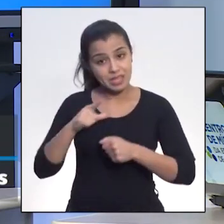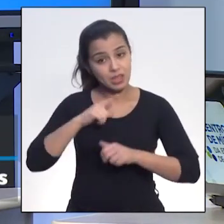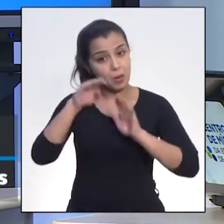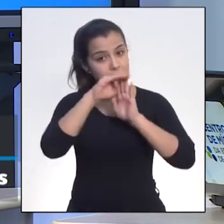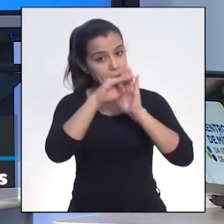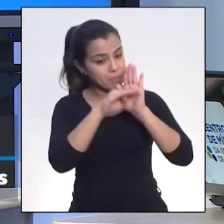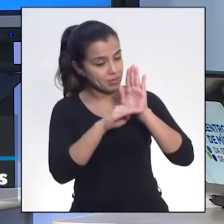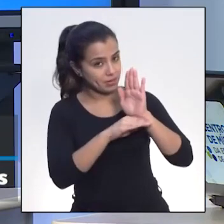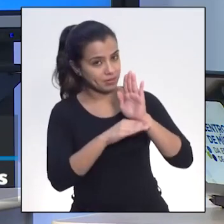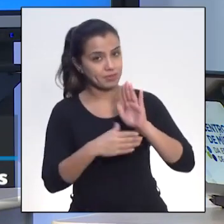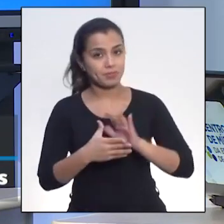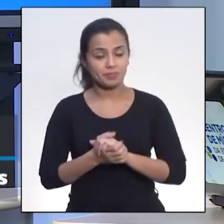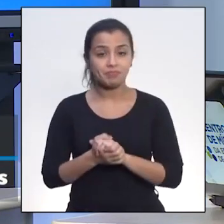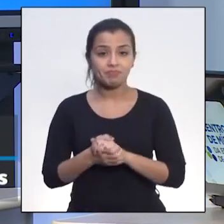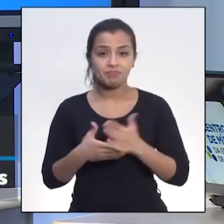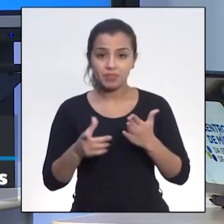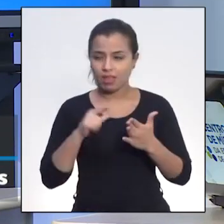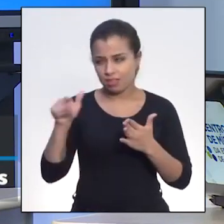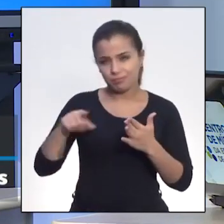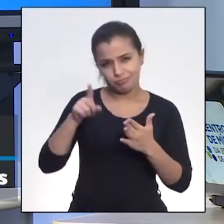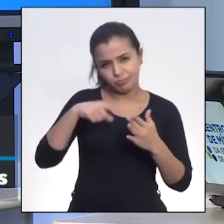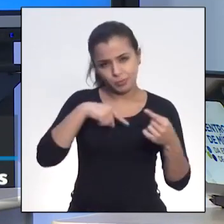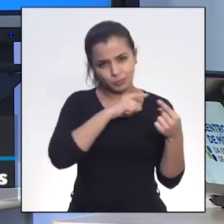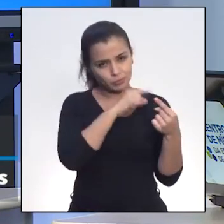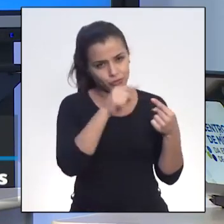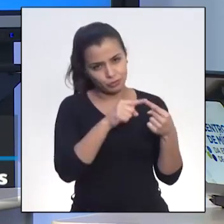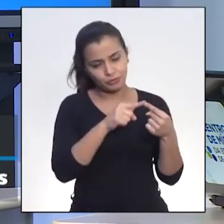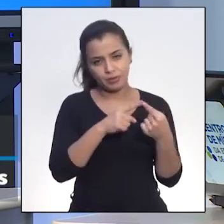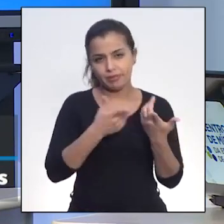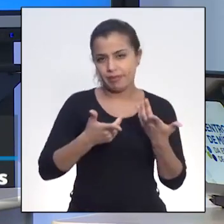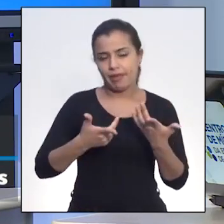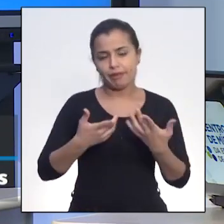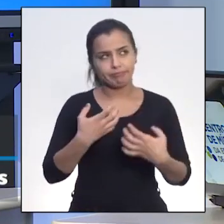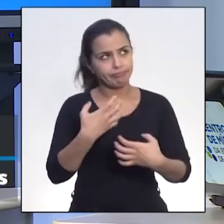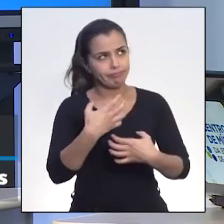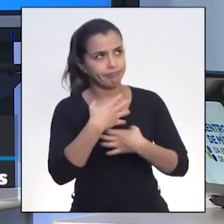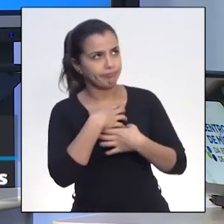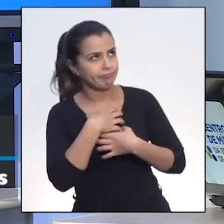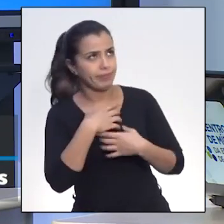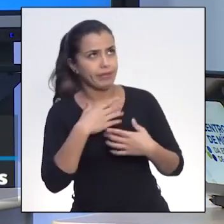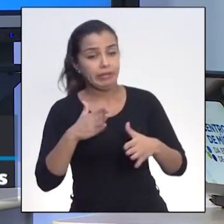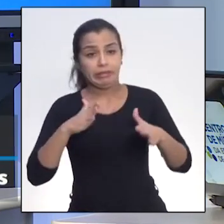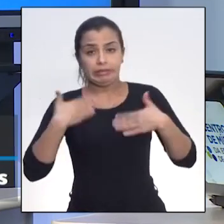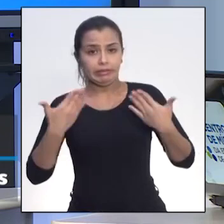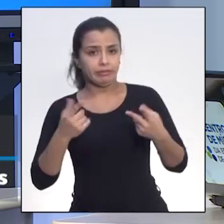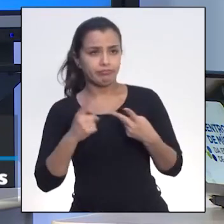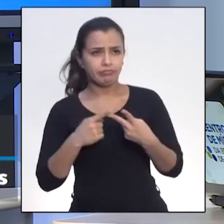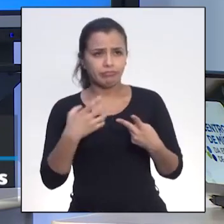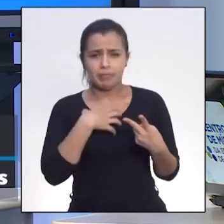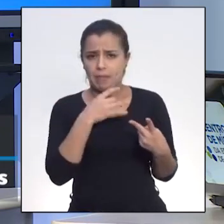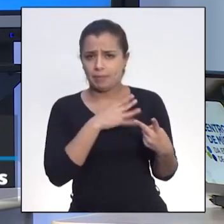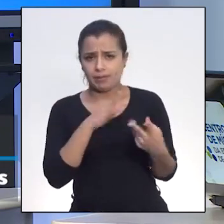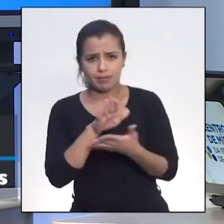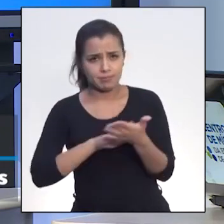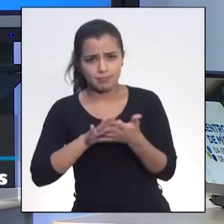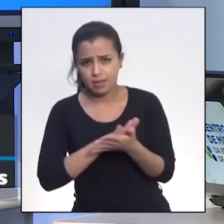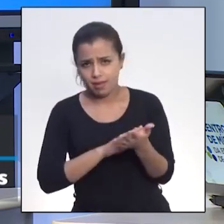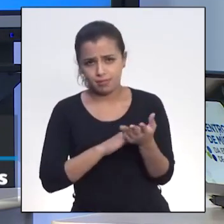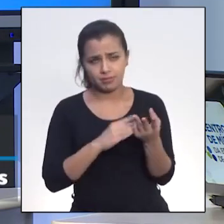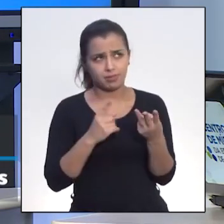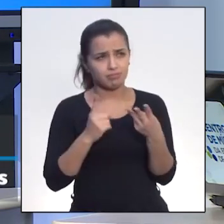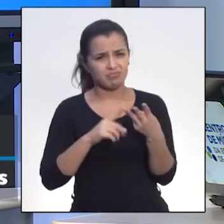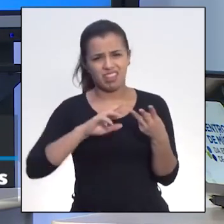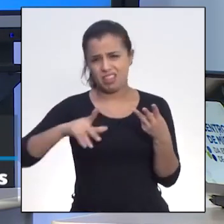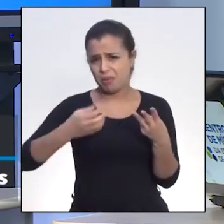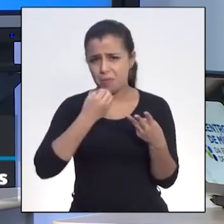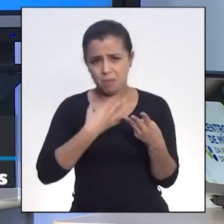científica, né? De maneira bem objetiva. Não causa pânico, não tem jump scare, não tem nada ali que aponta para ser terror, não é bom um